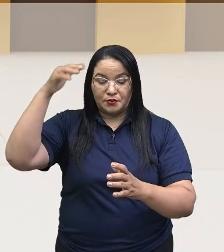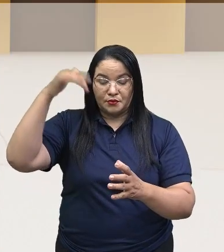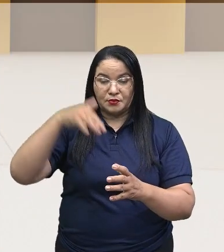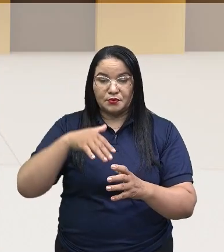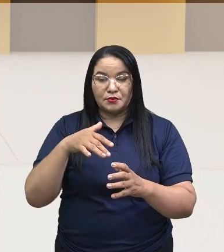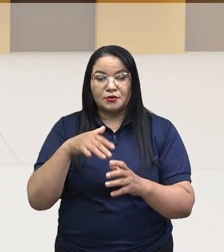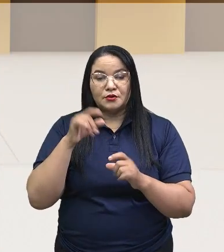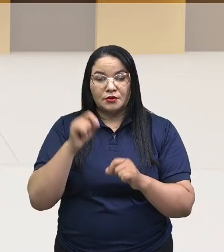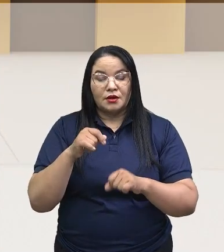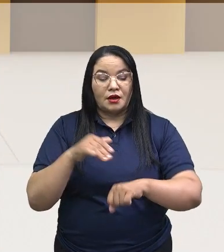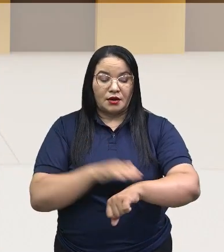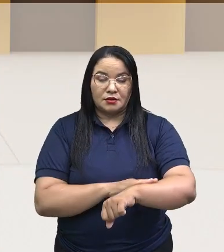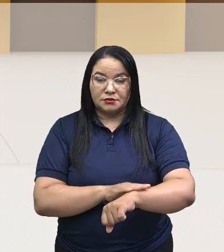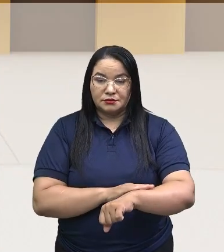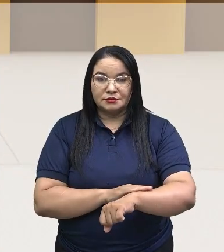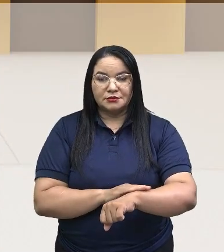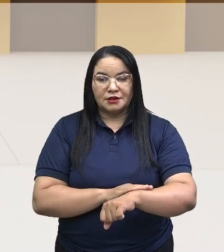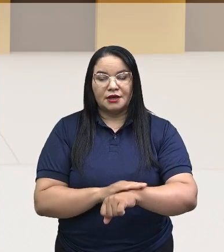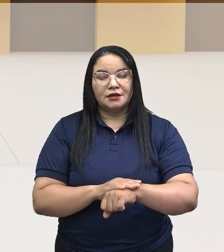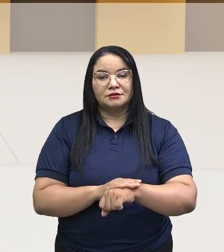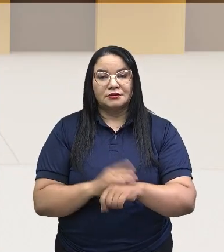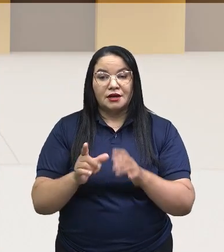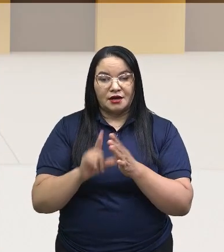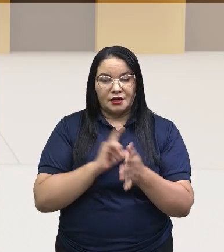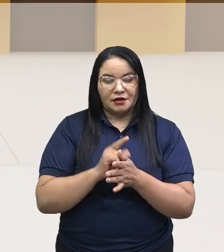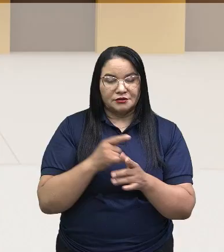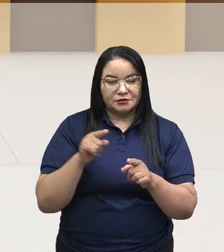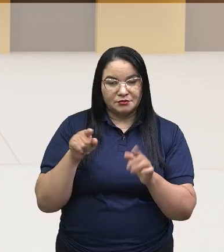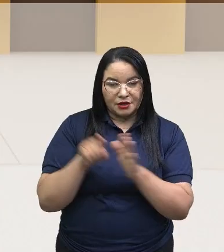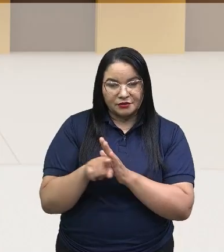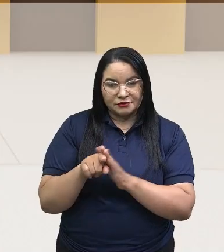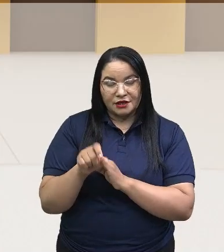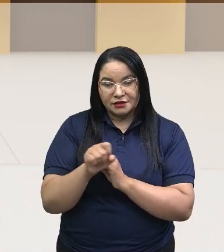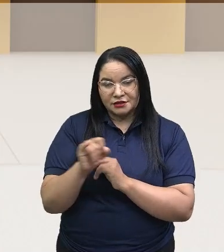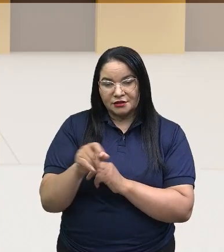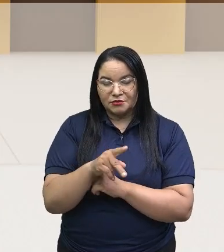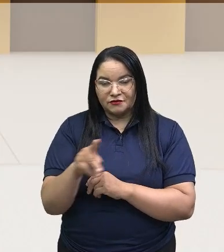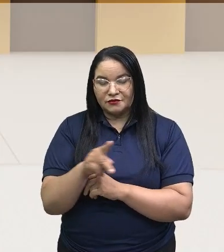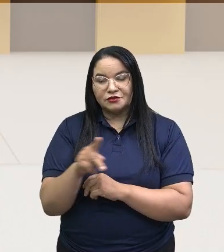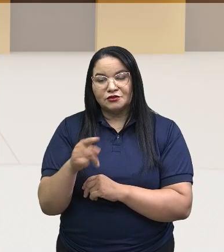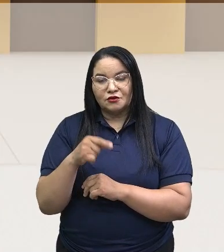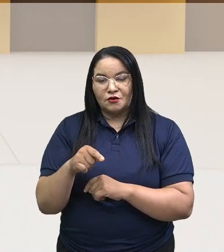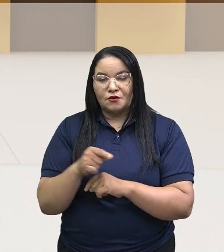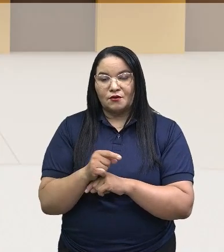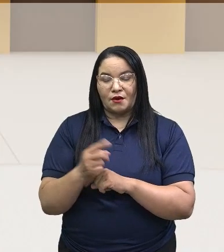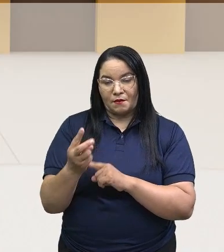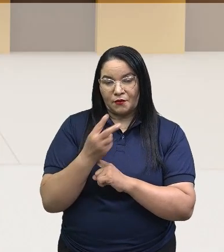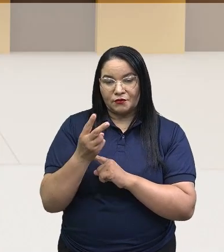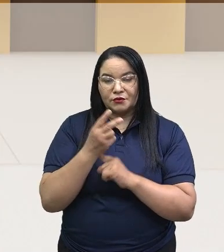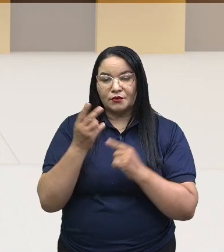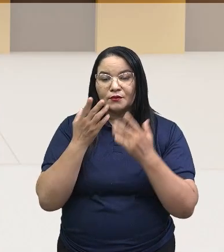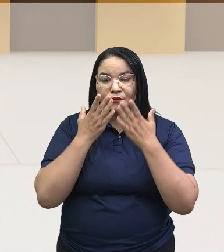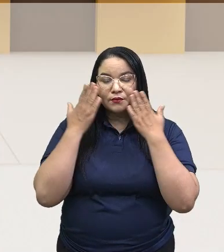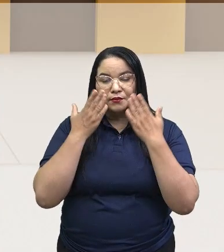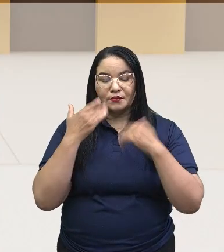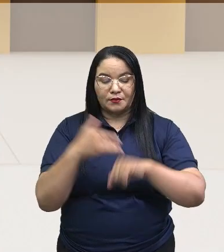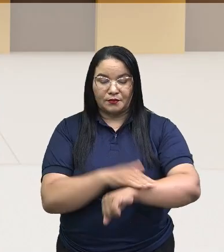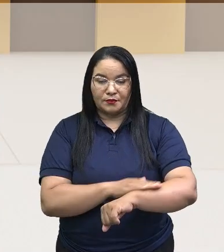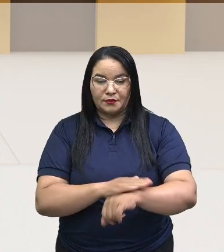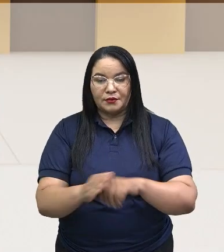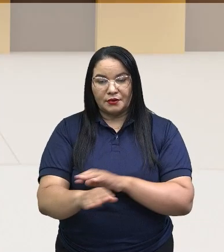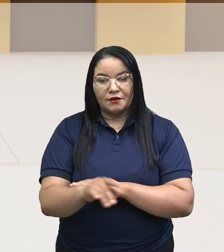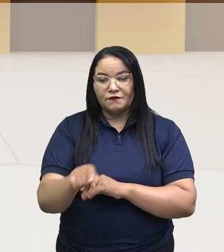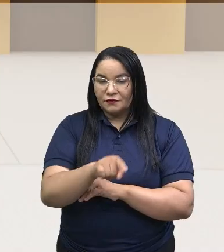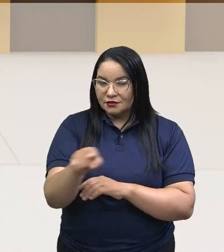derme. Por isso que eu perguntei da professora no início da aula se ela tinha colocado um protetor solar, e para vocês também, né? Isso